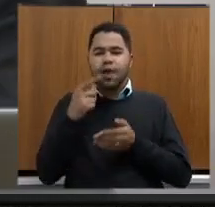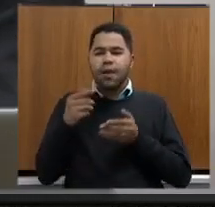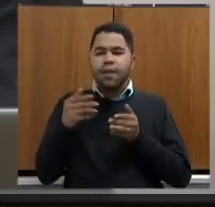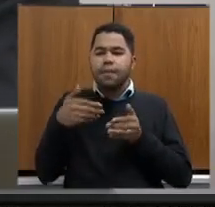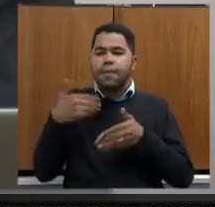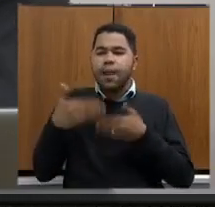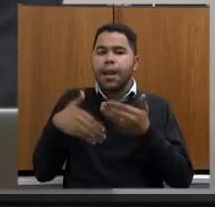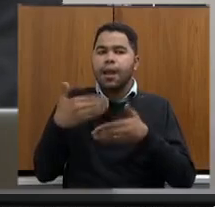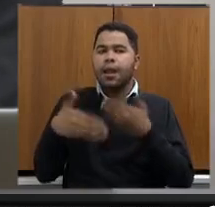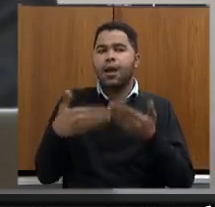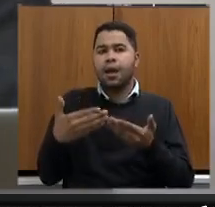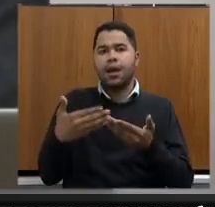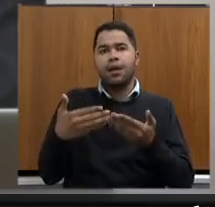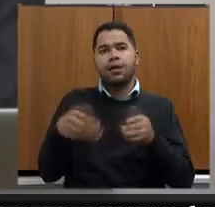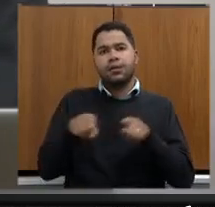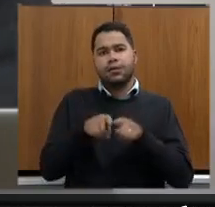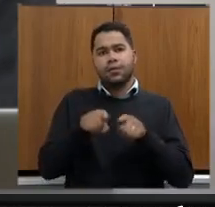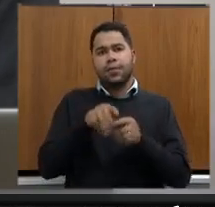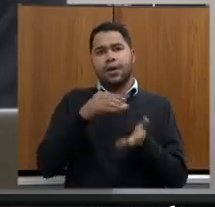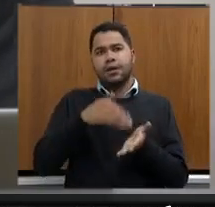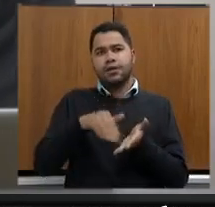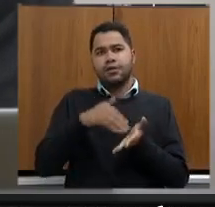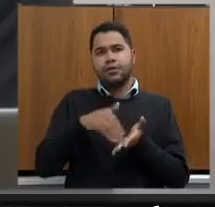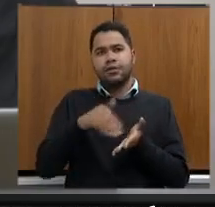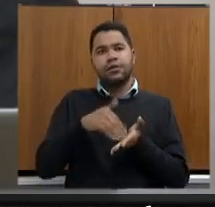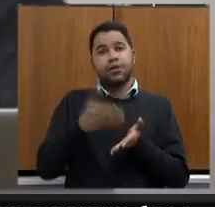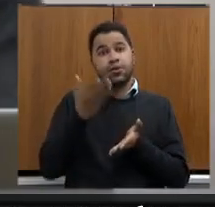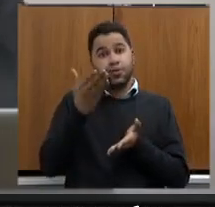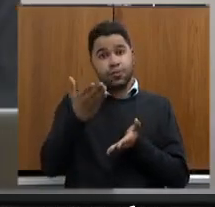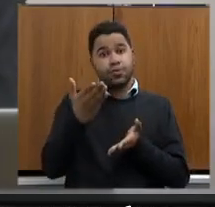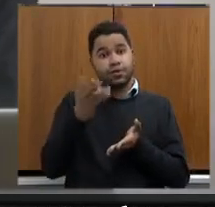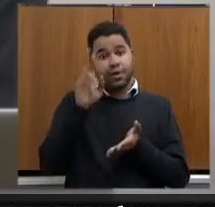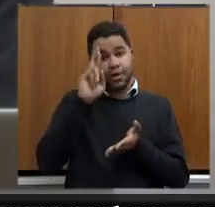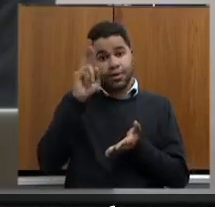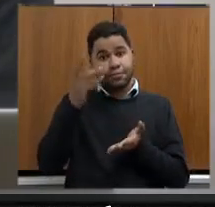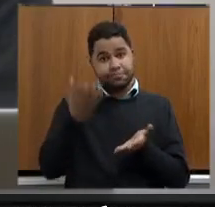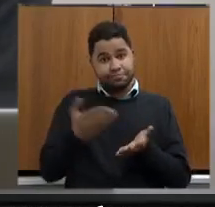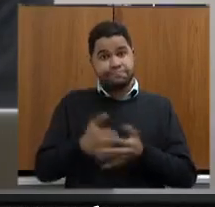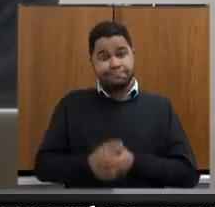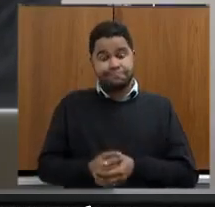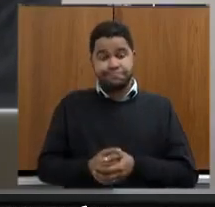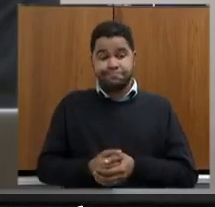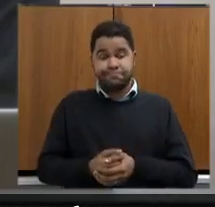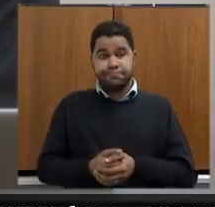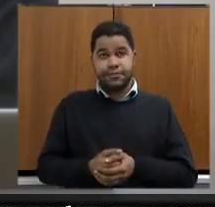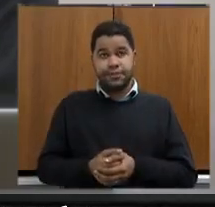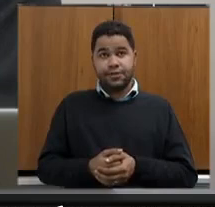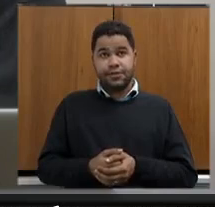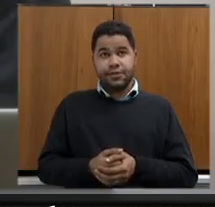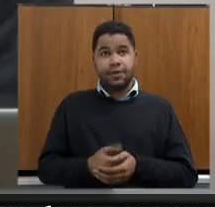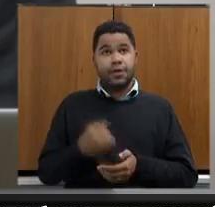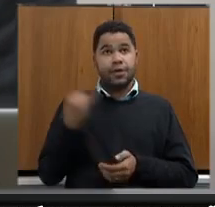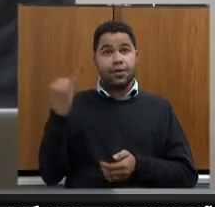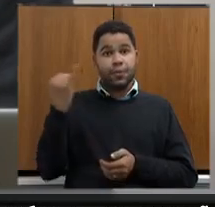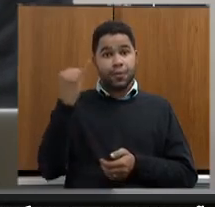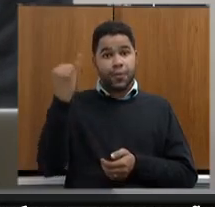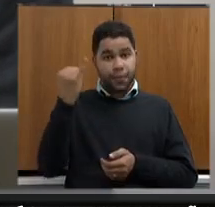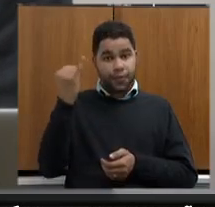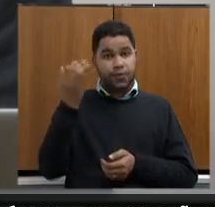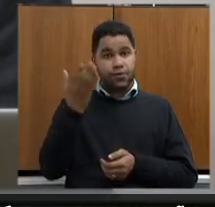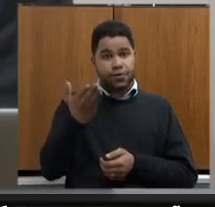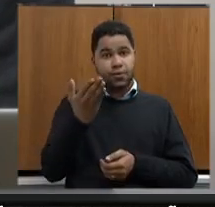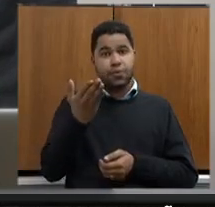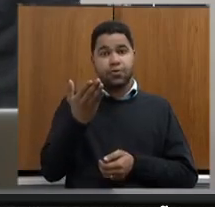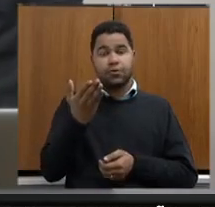coisas e a secretaria que que você excelência dirija então eu importante essa